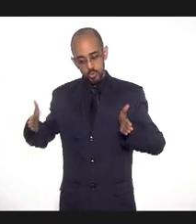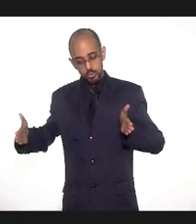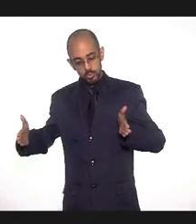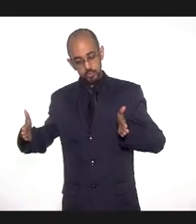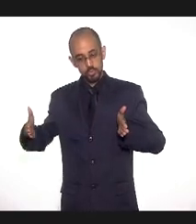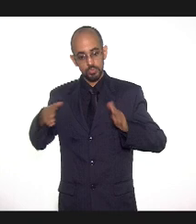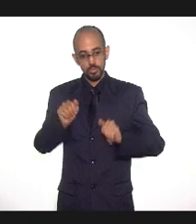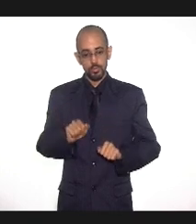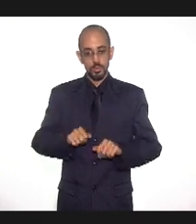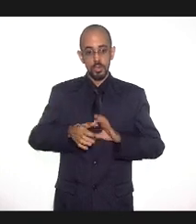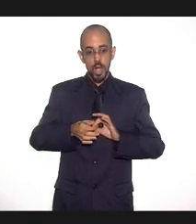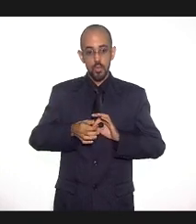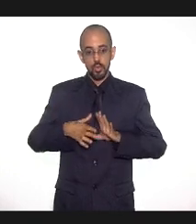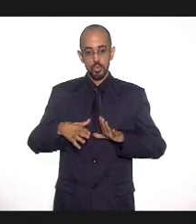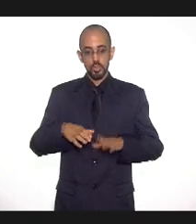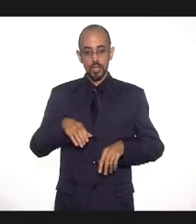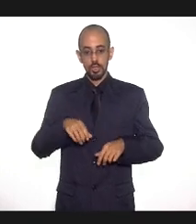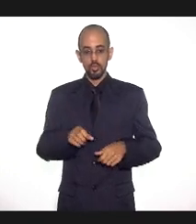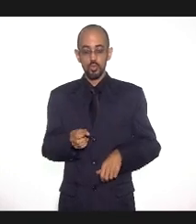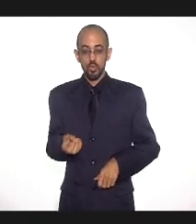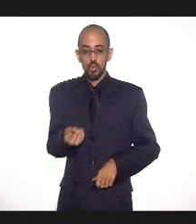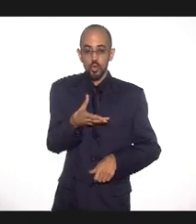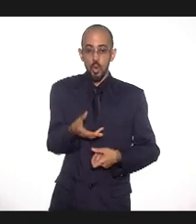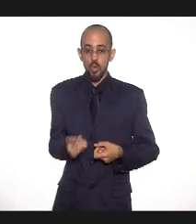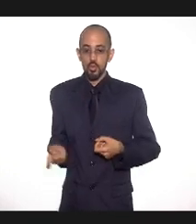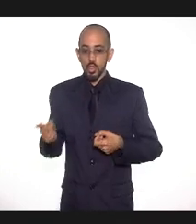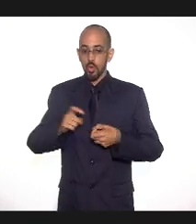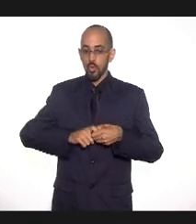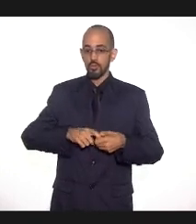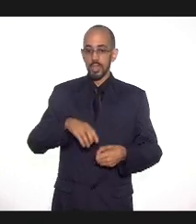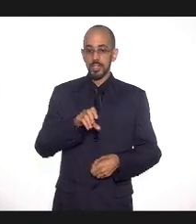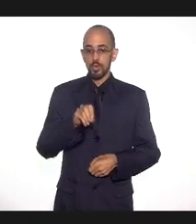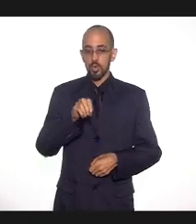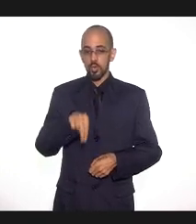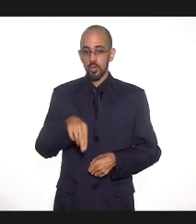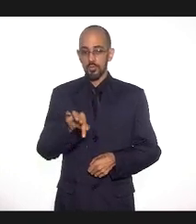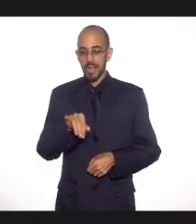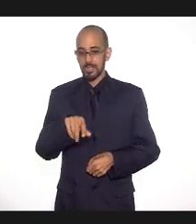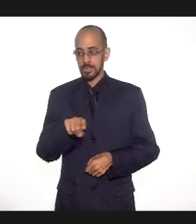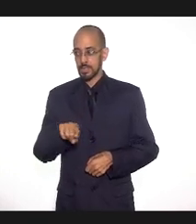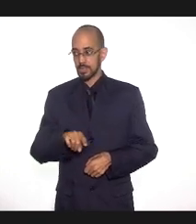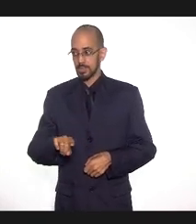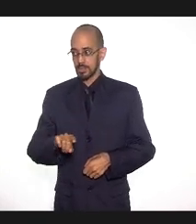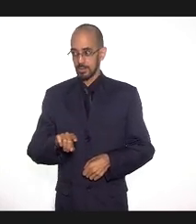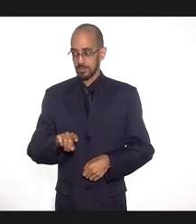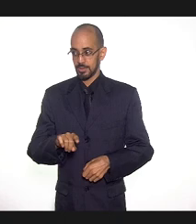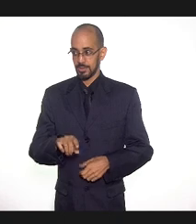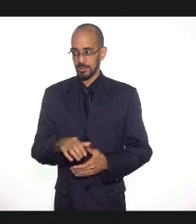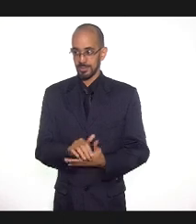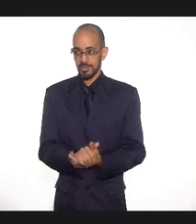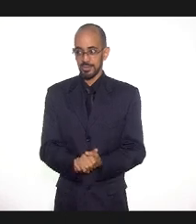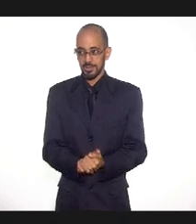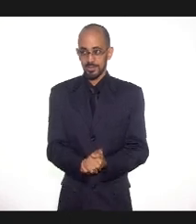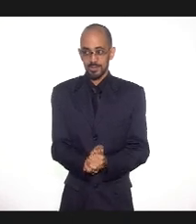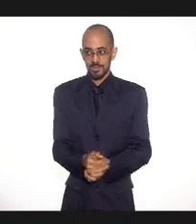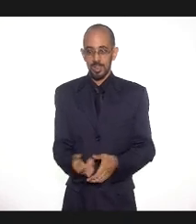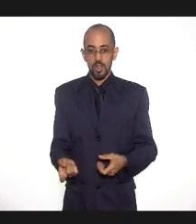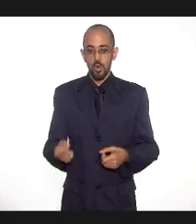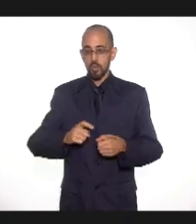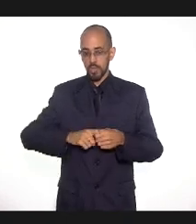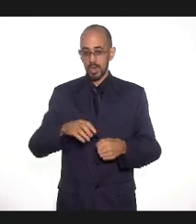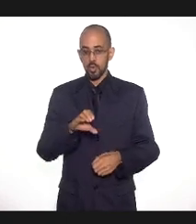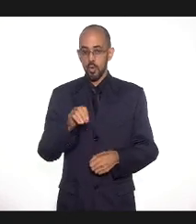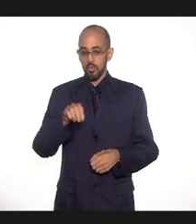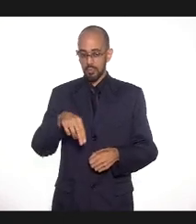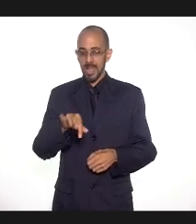autorizando um novo confasamento dela para atualizar, então, a vigência dela. E com isso encerro.